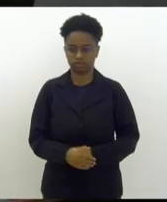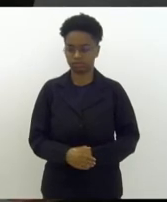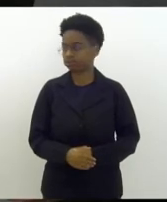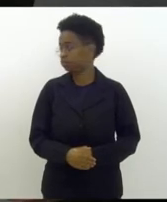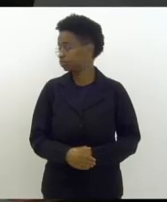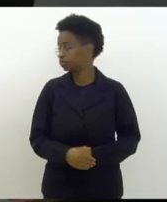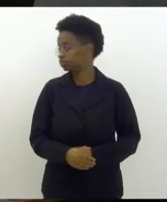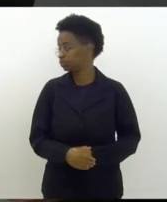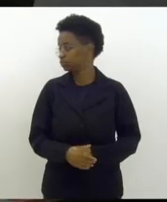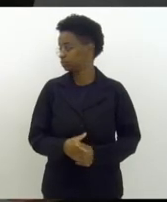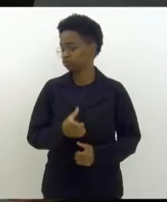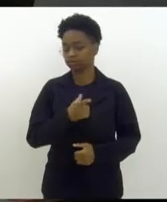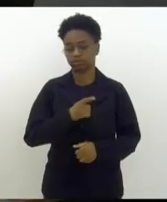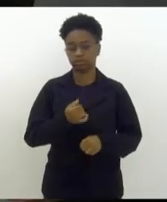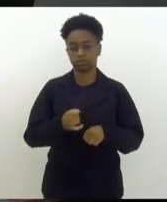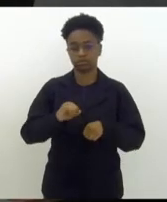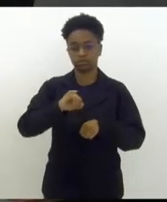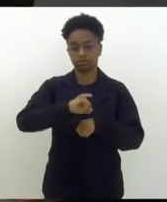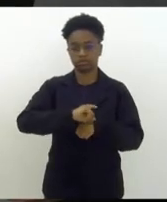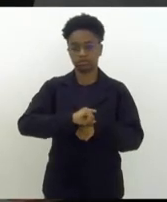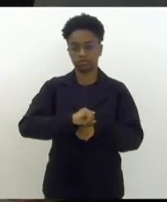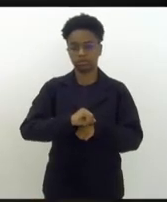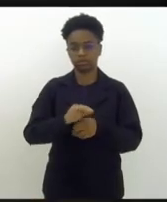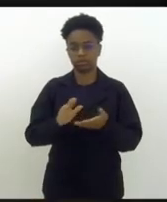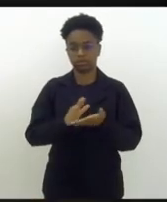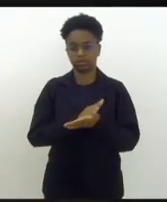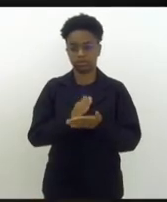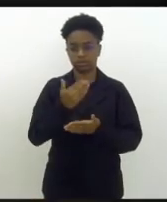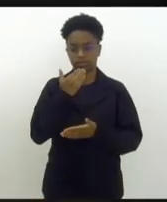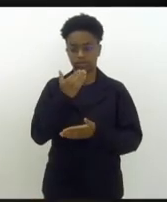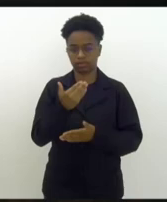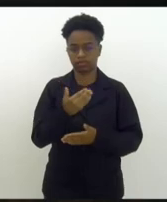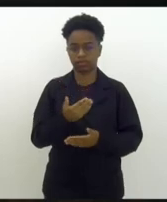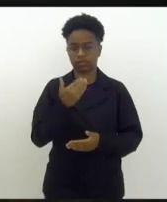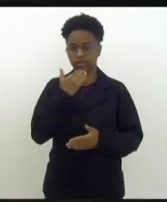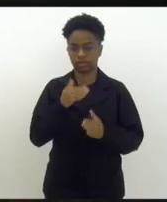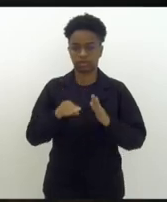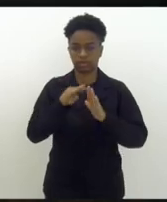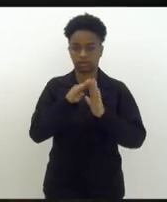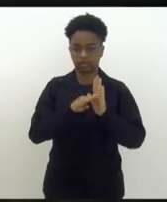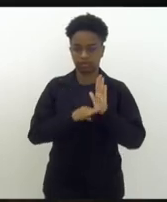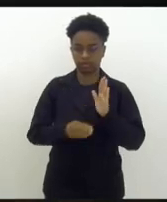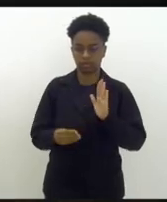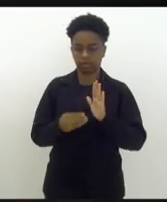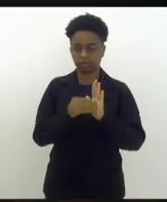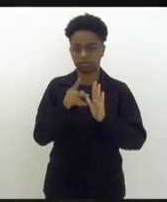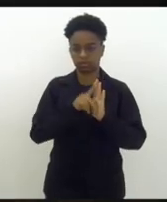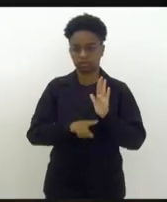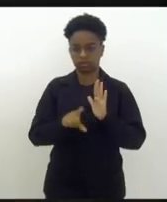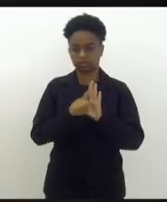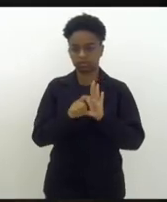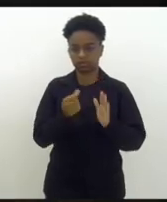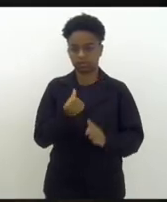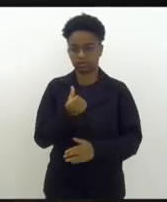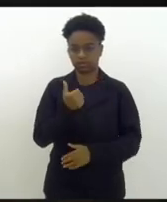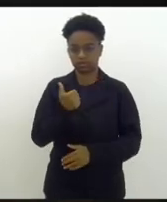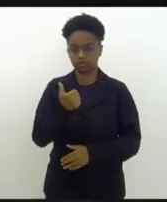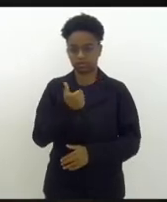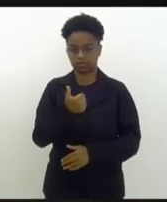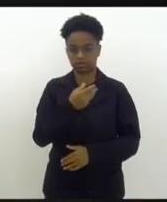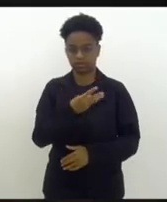a sobre a mesa os seguintes requerimentos requerimento de inclusão na qual na hora do dia do projeto de lei